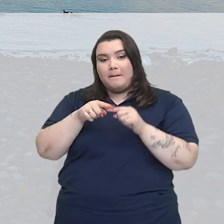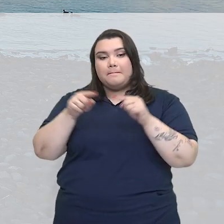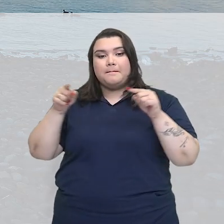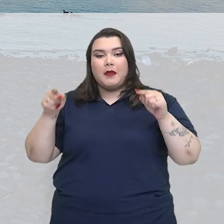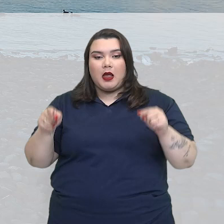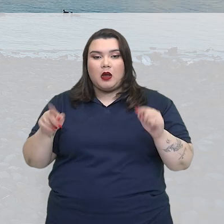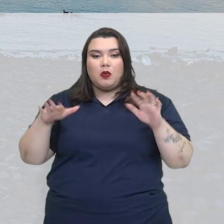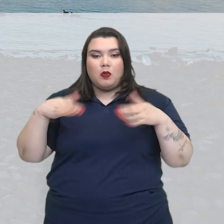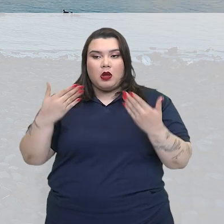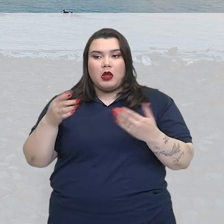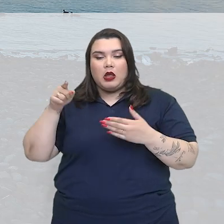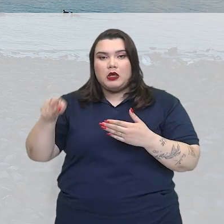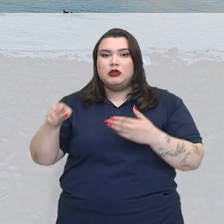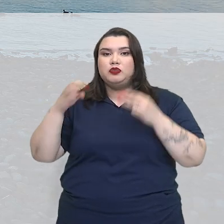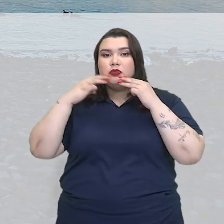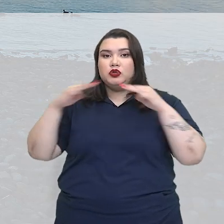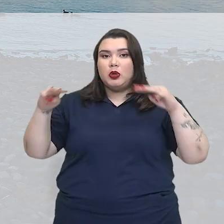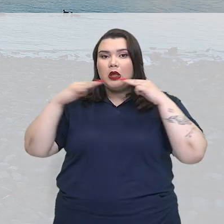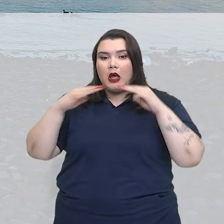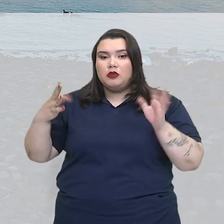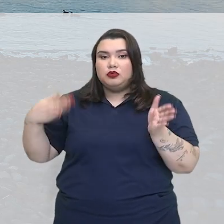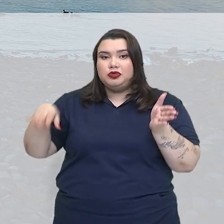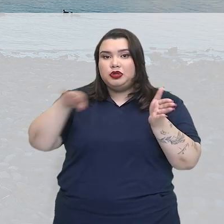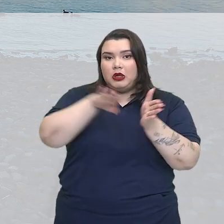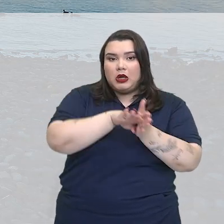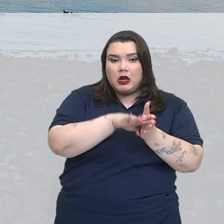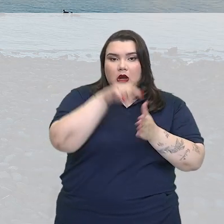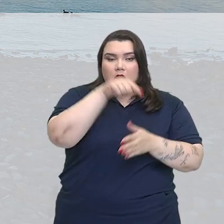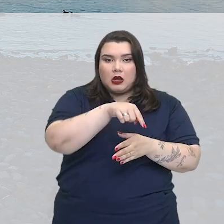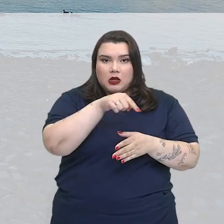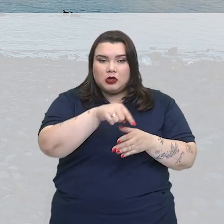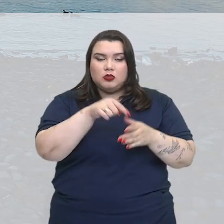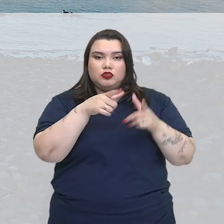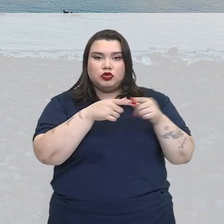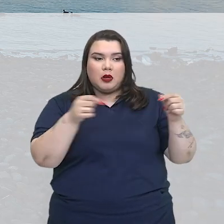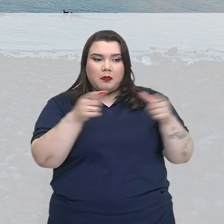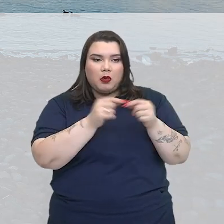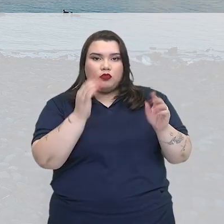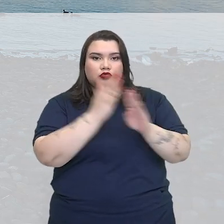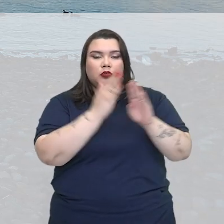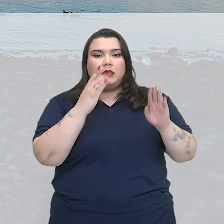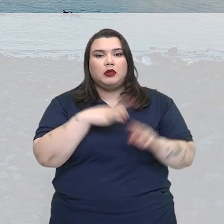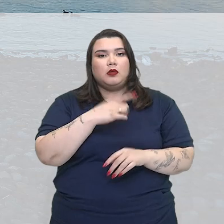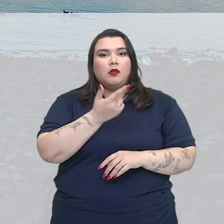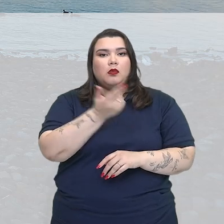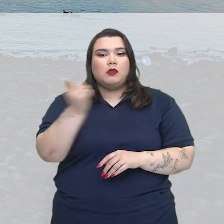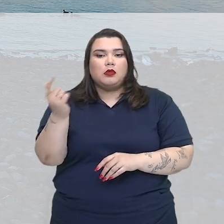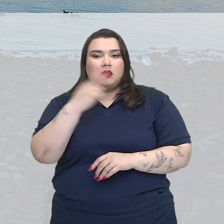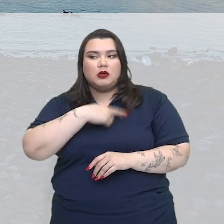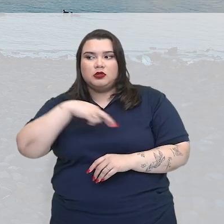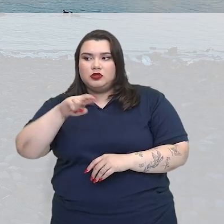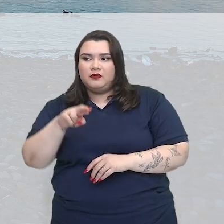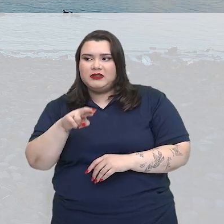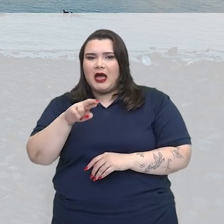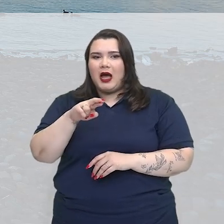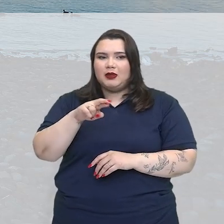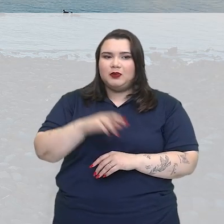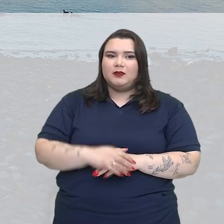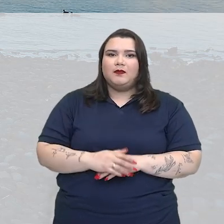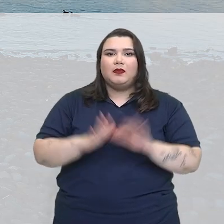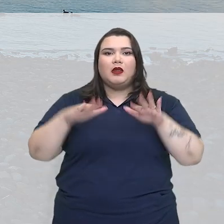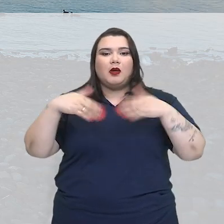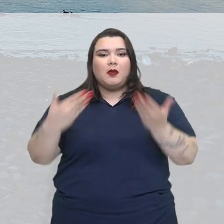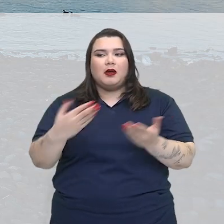os missionários budistas chegam ao Japão, eles encontram lá uma outra religião. Vamos ver que religião é essa.